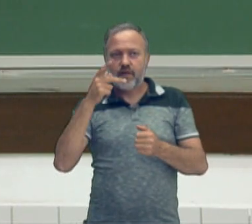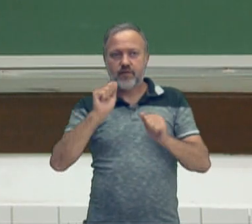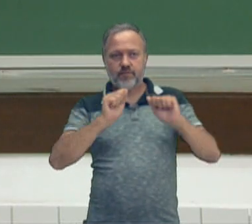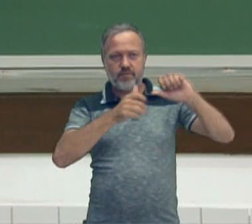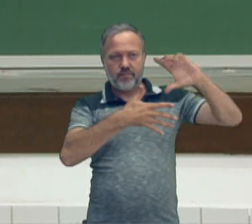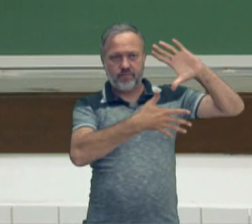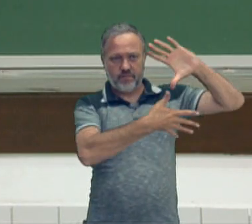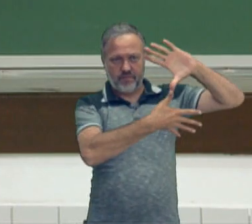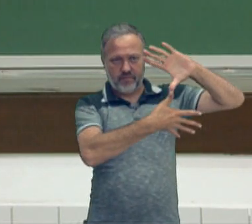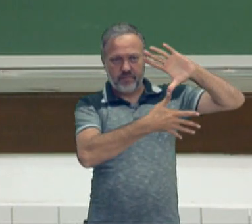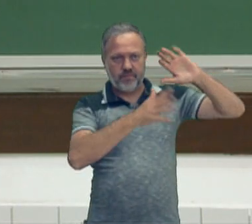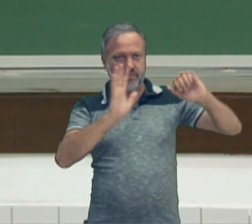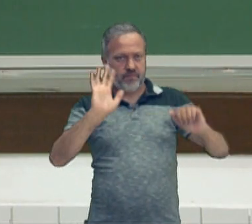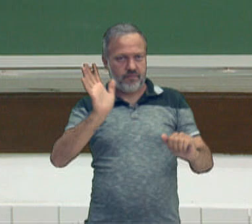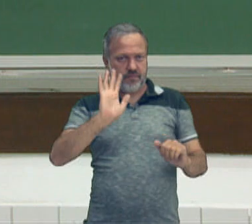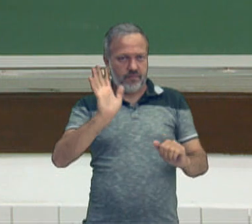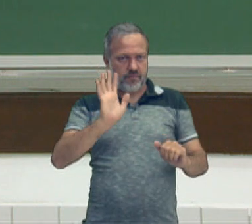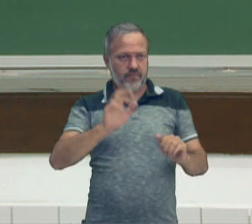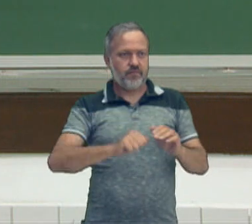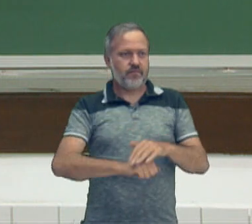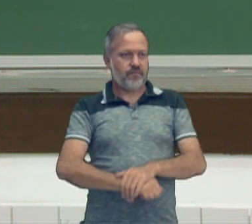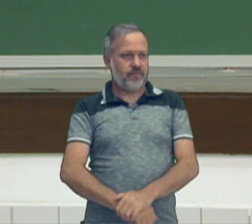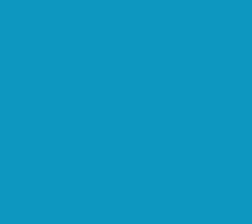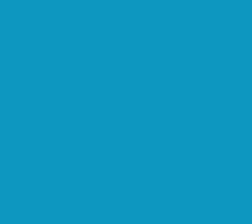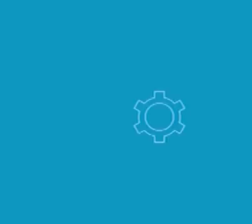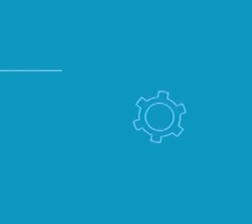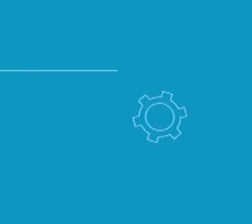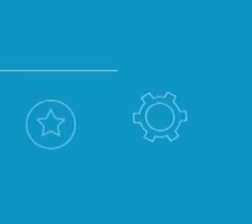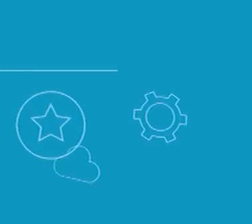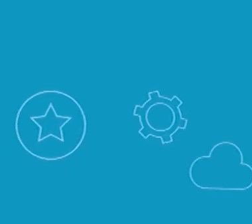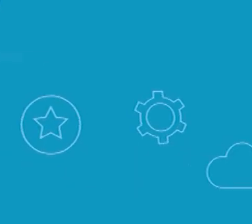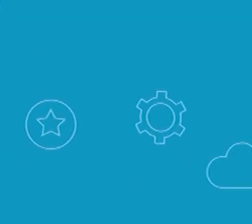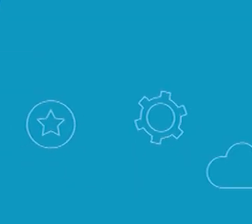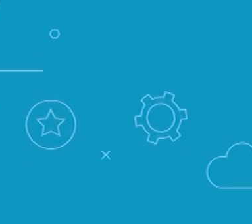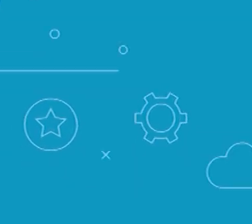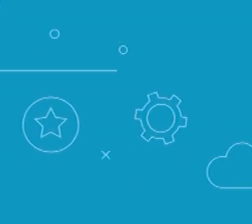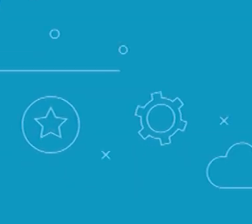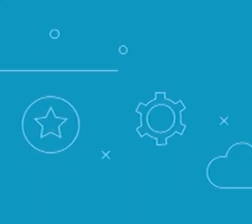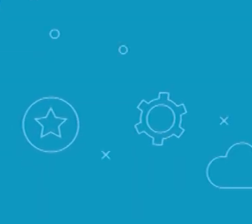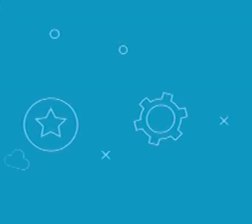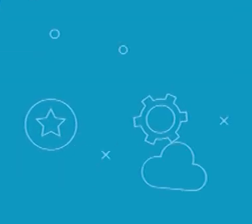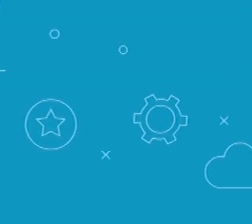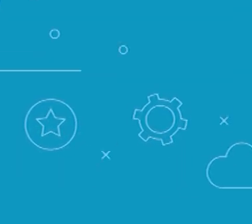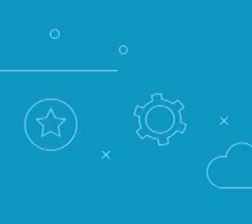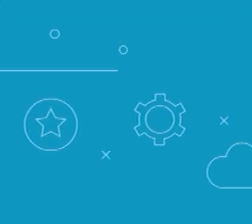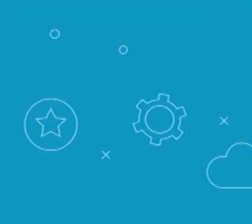americano. Até lá!